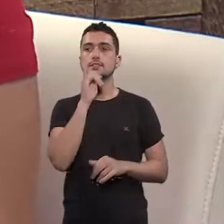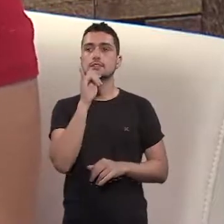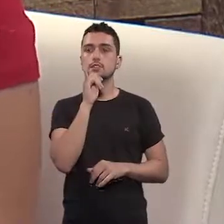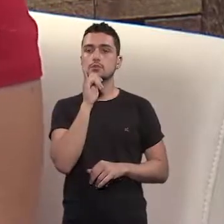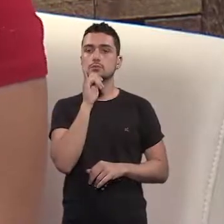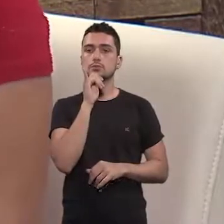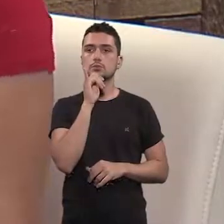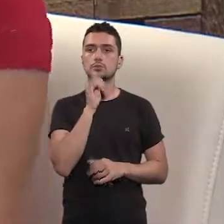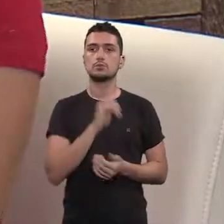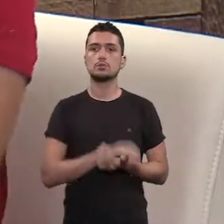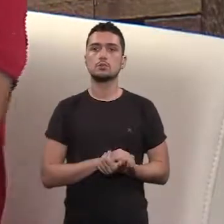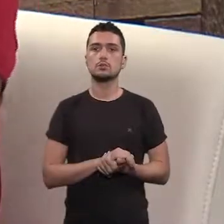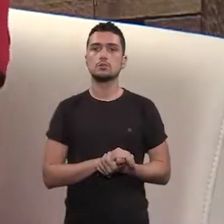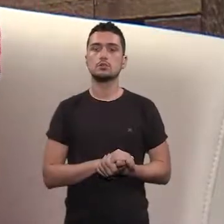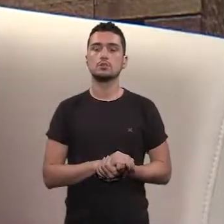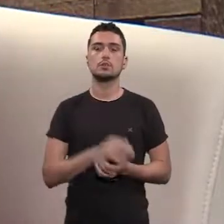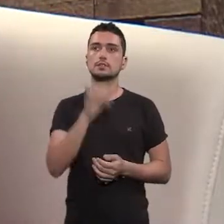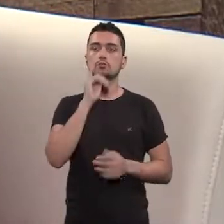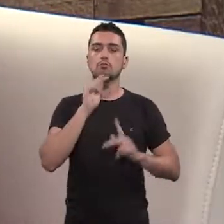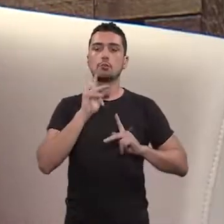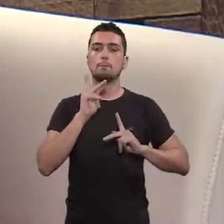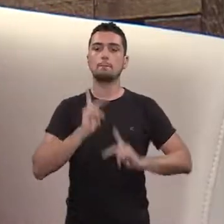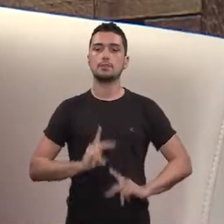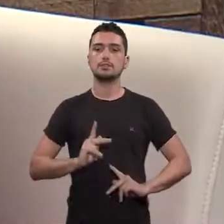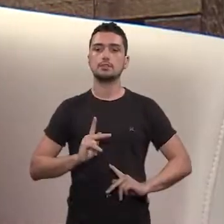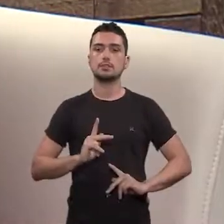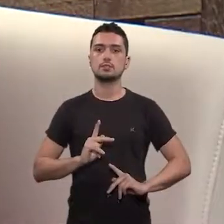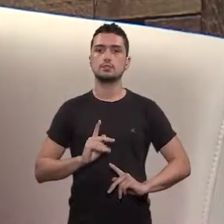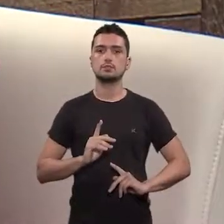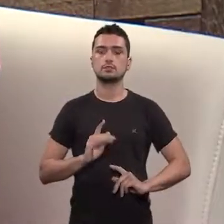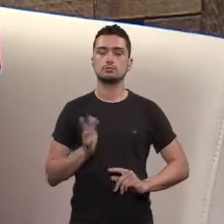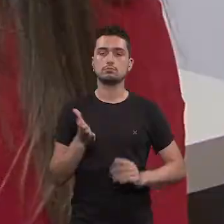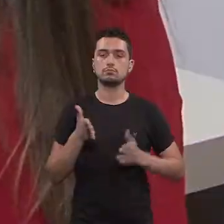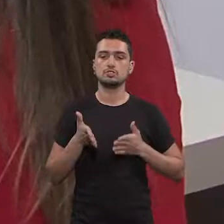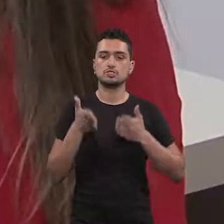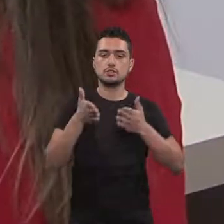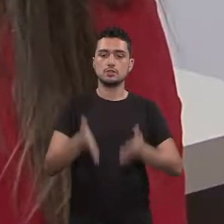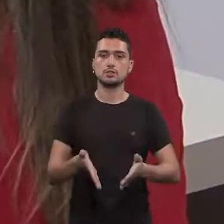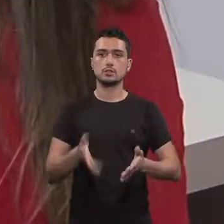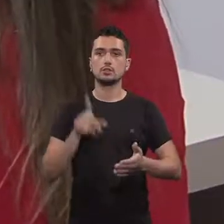para, por exemplo, um paciente que você recomenda